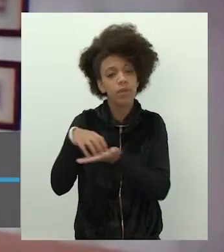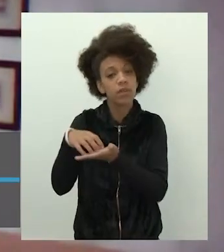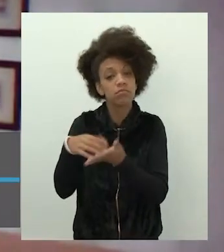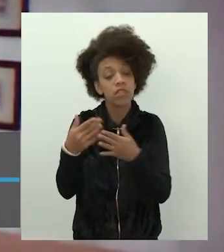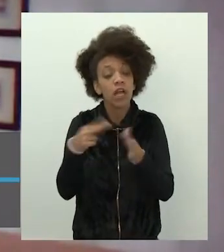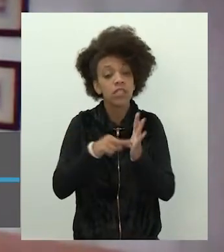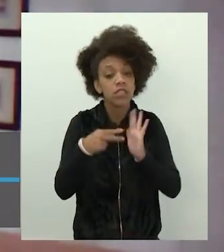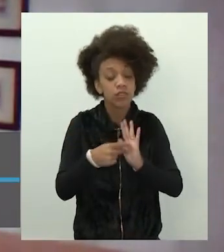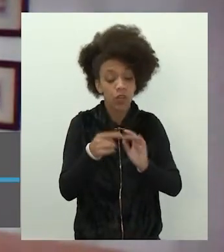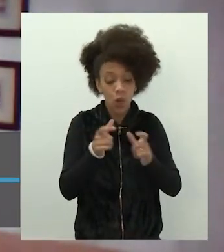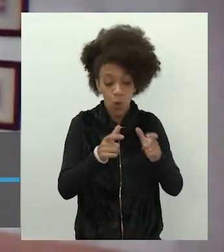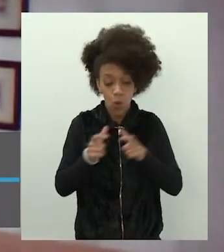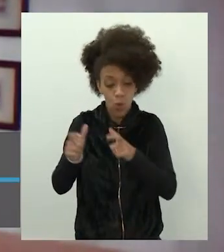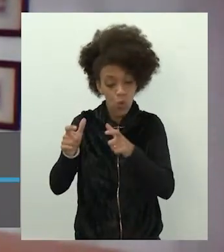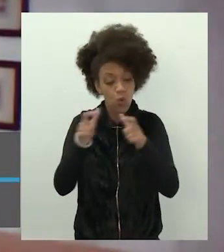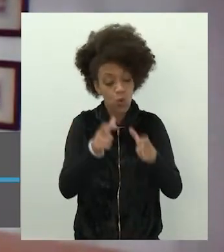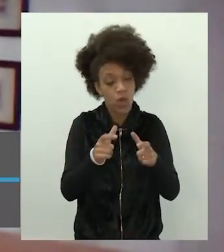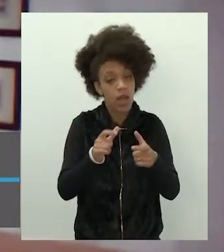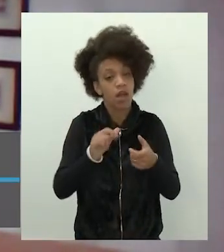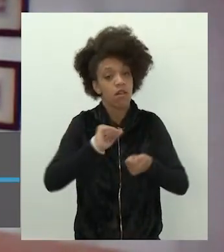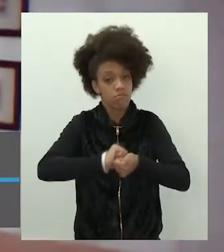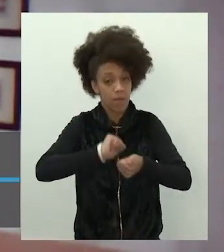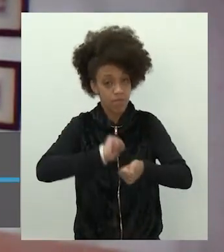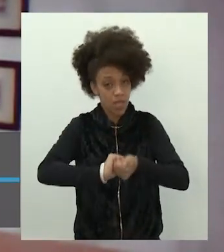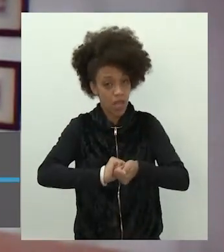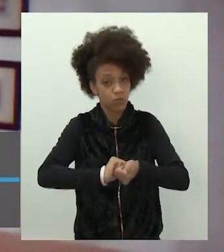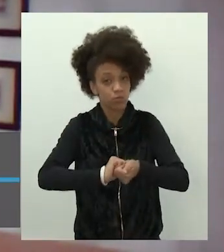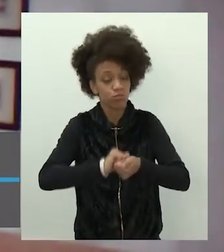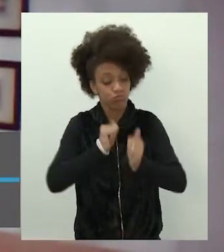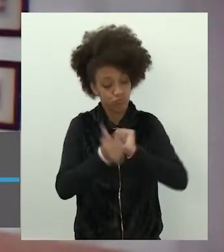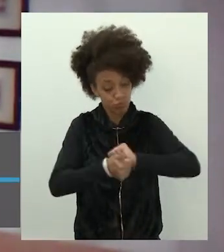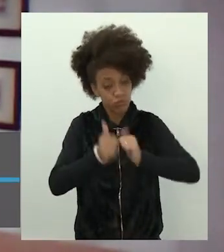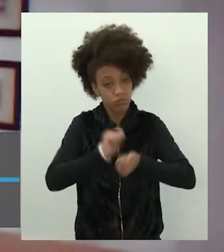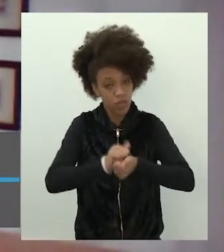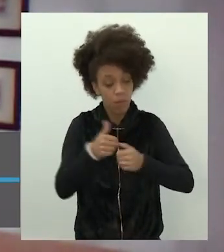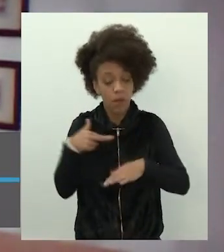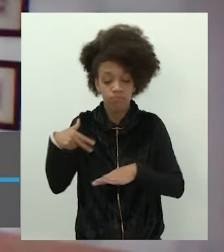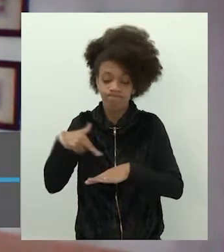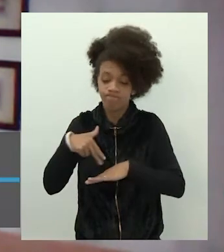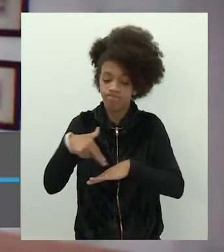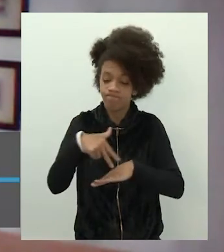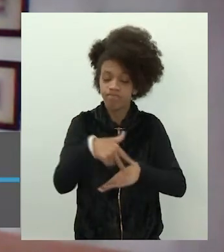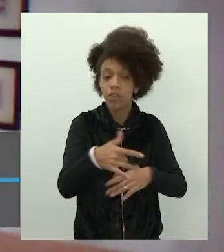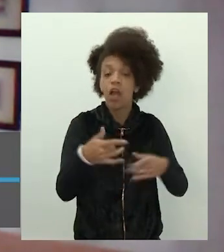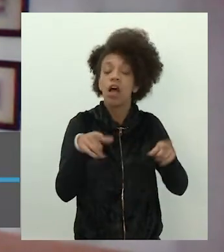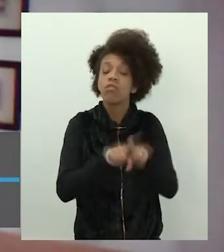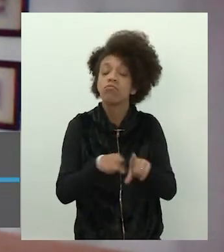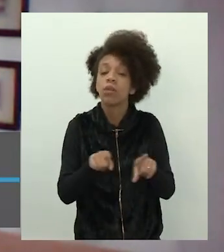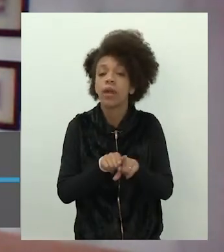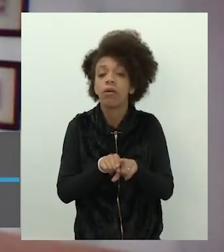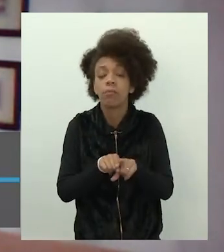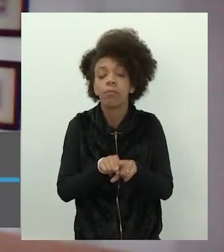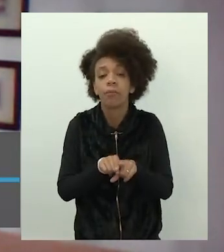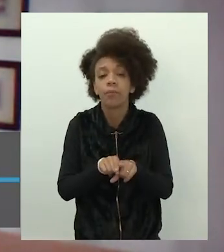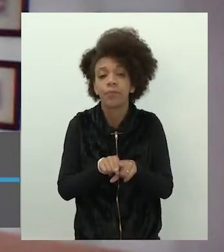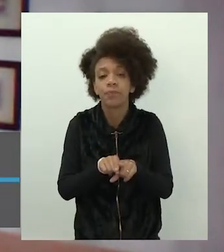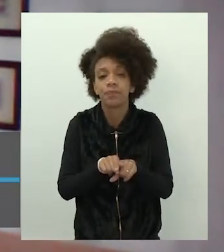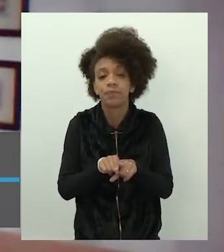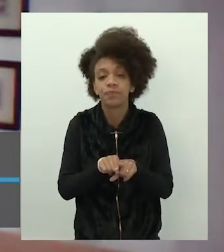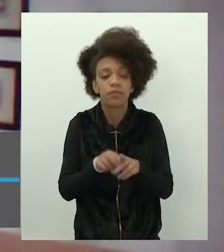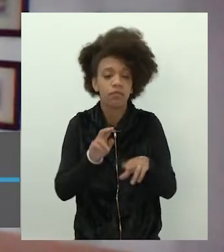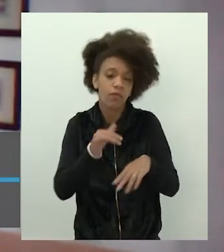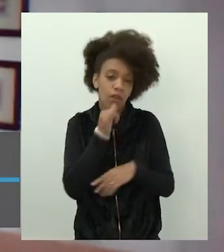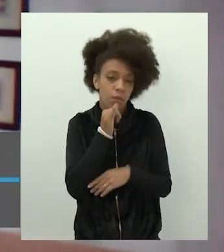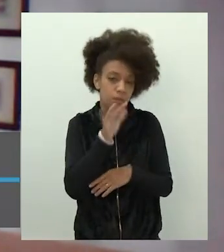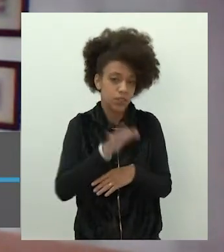o ambiente ser adequado para que eu possa circular pela cidade, como, por